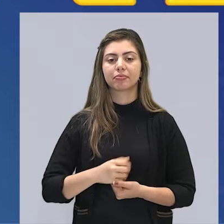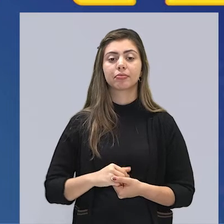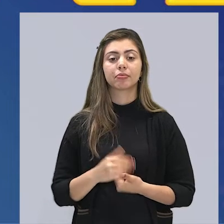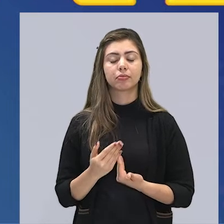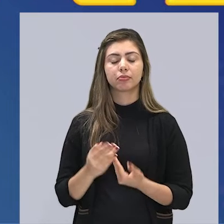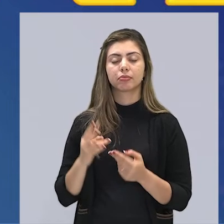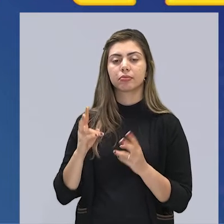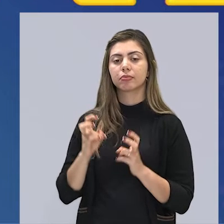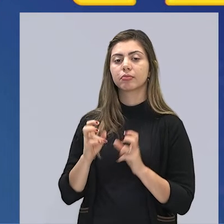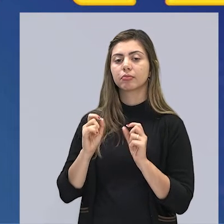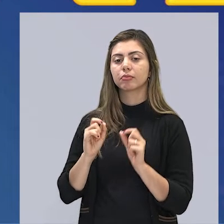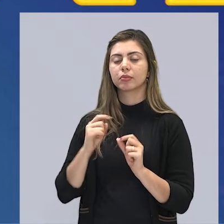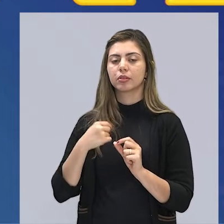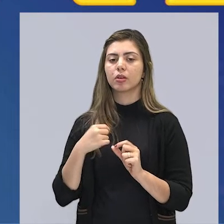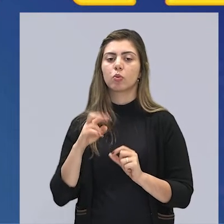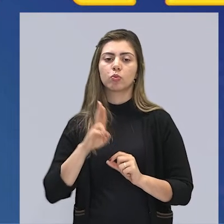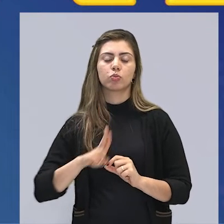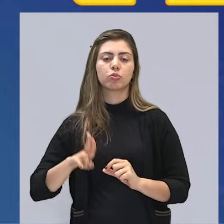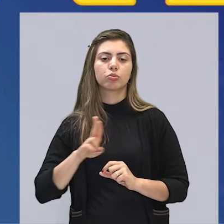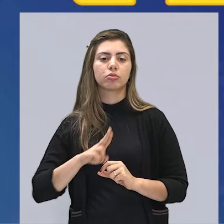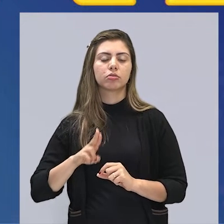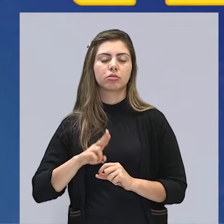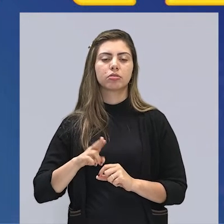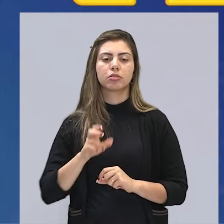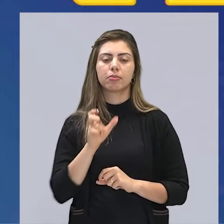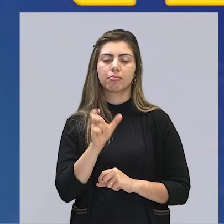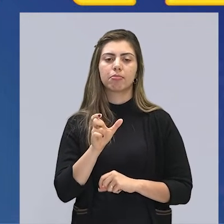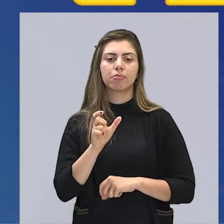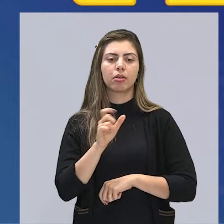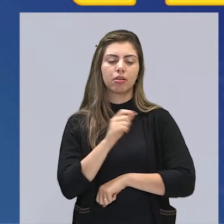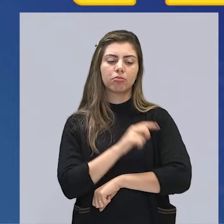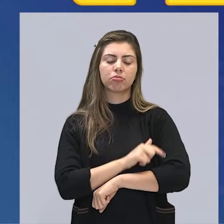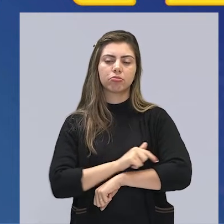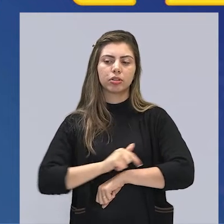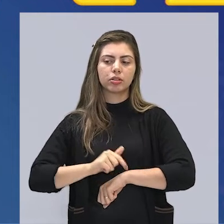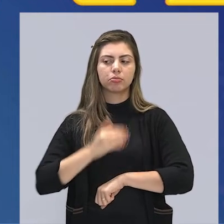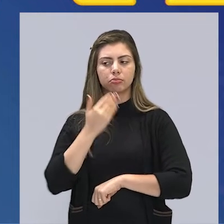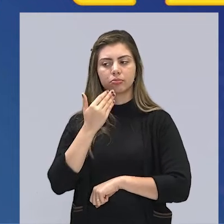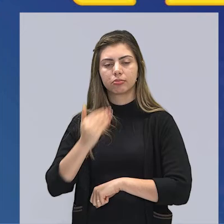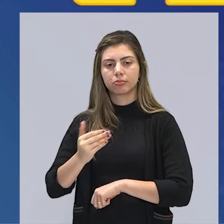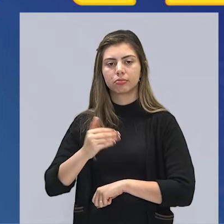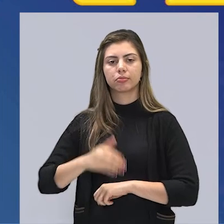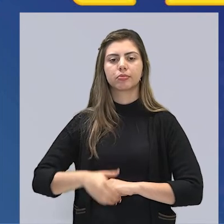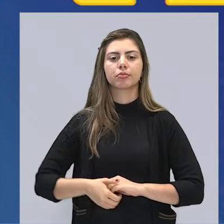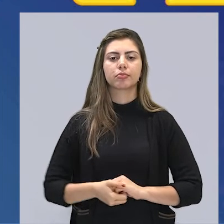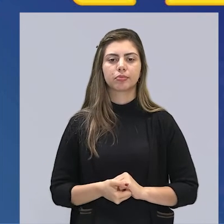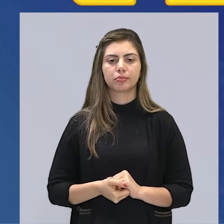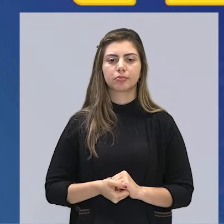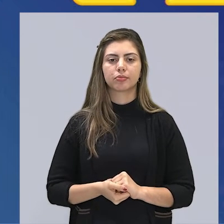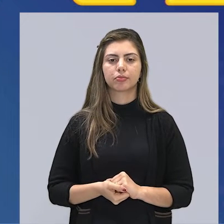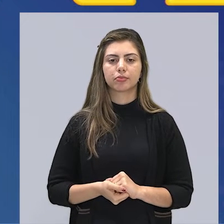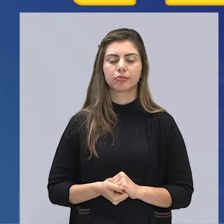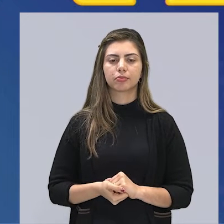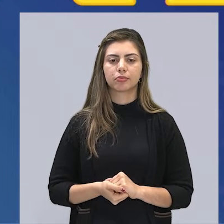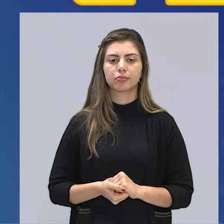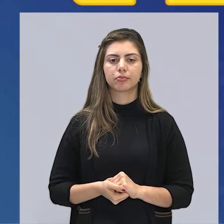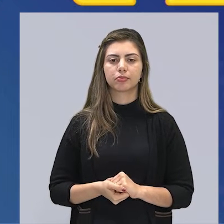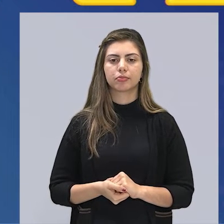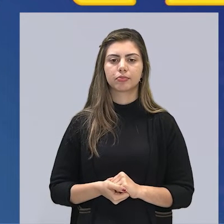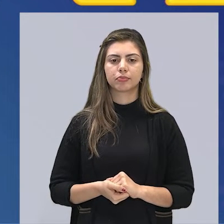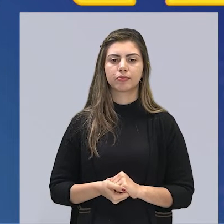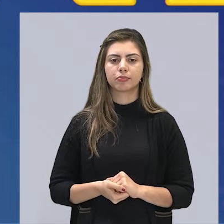estou utilizando, né, uma forma bem educada, inclusive, para pedir algo. Could you please send me? O verbinho